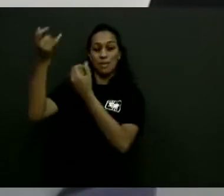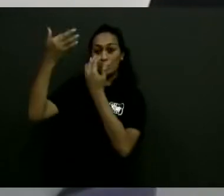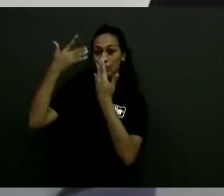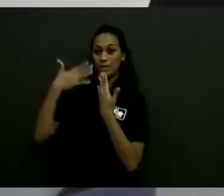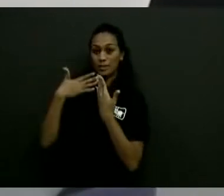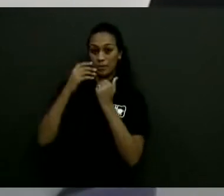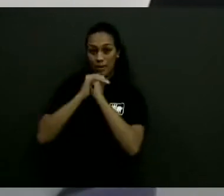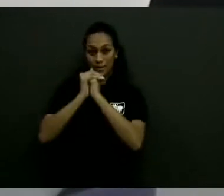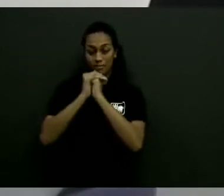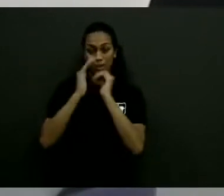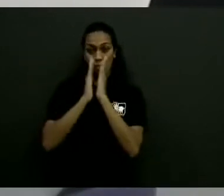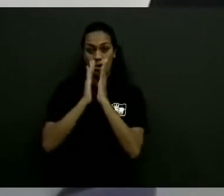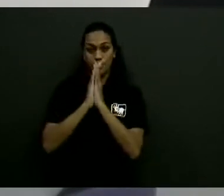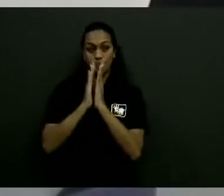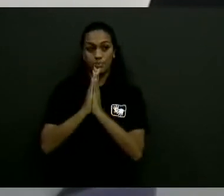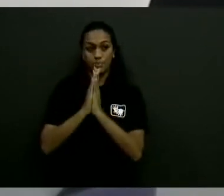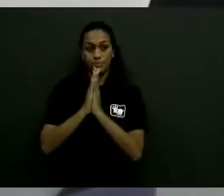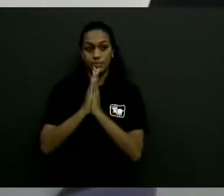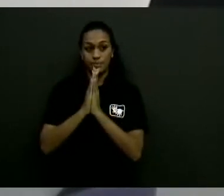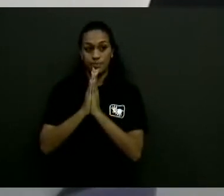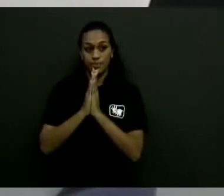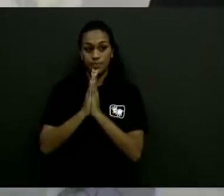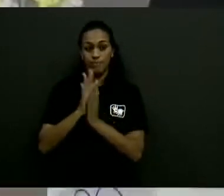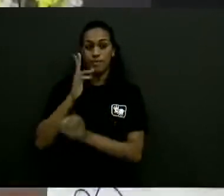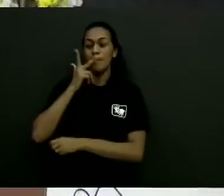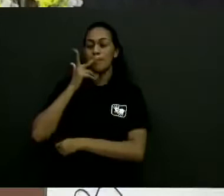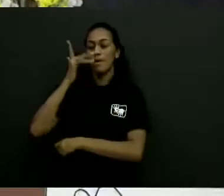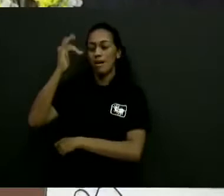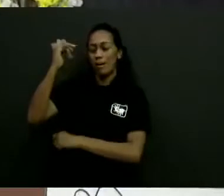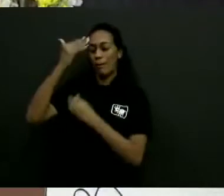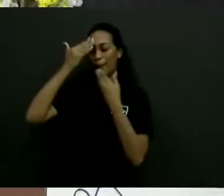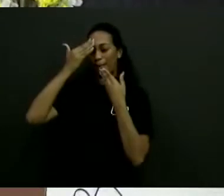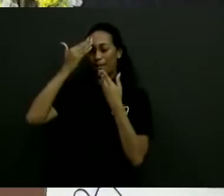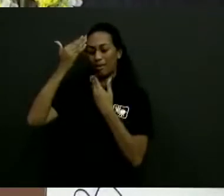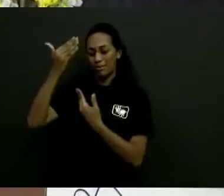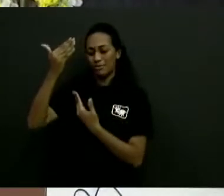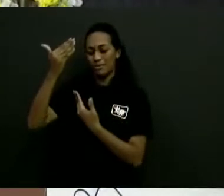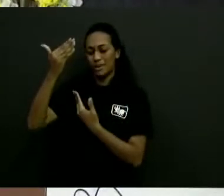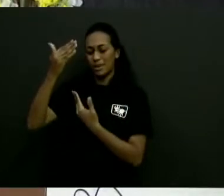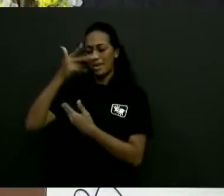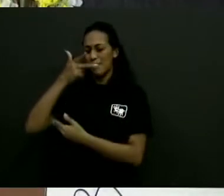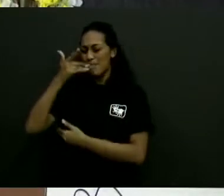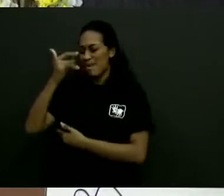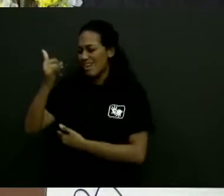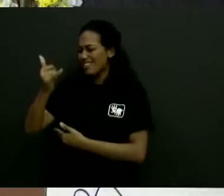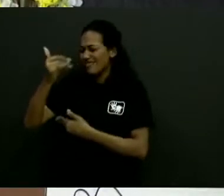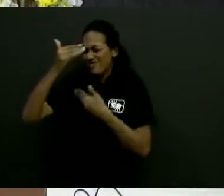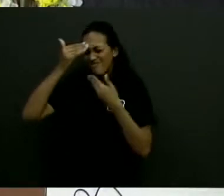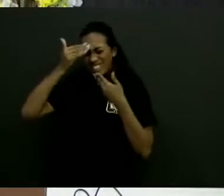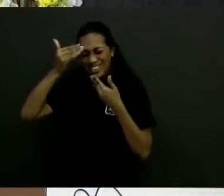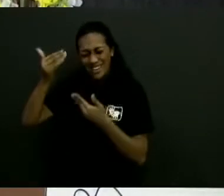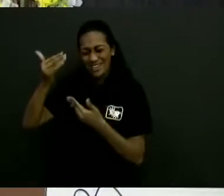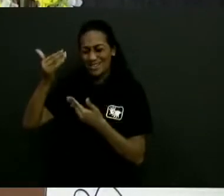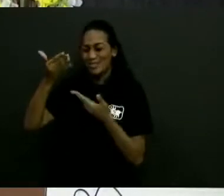na presença dele. Oremos então. Pai, nós queremos te agradecer, nós queremos te bendizer por esta